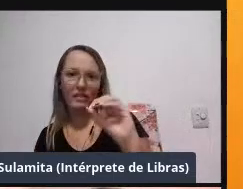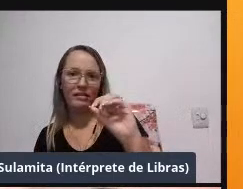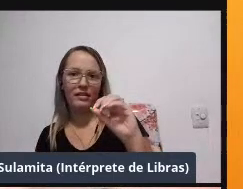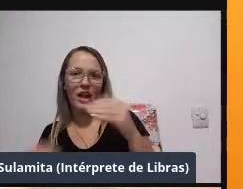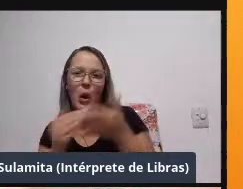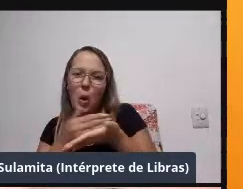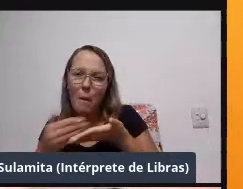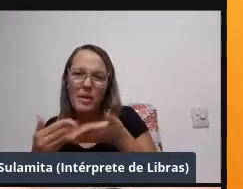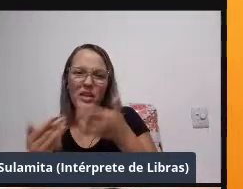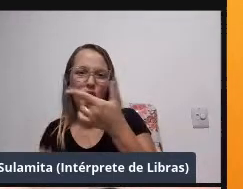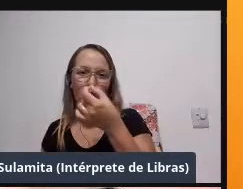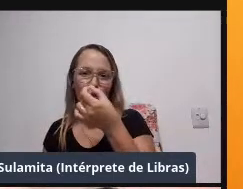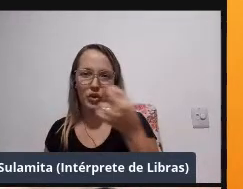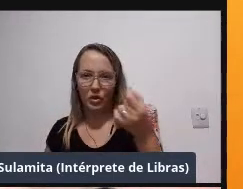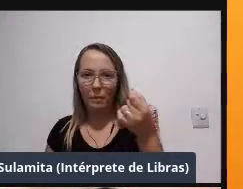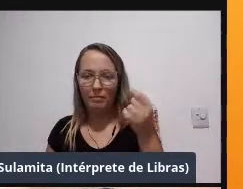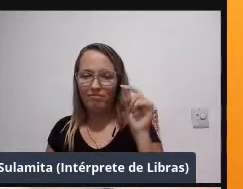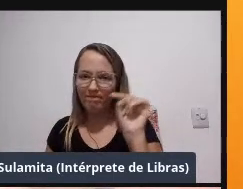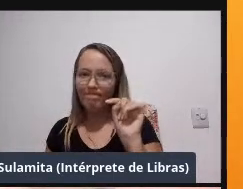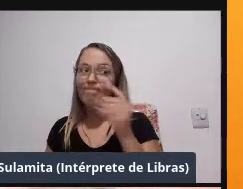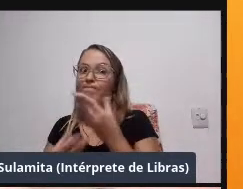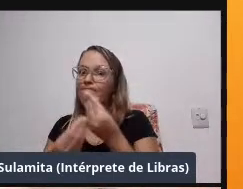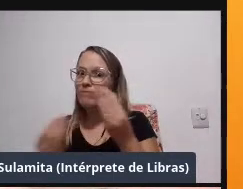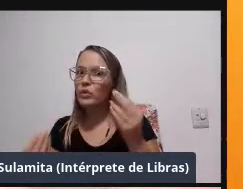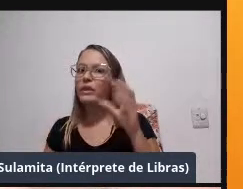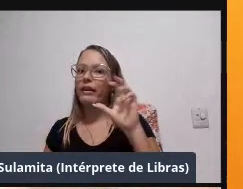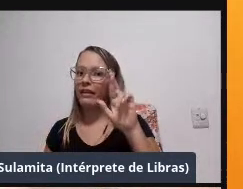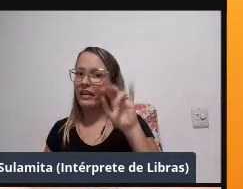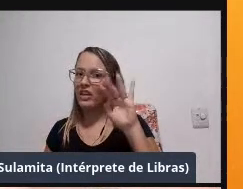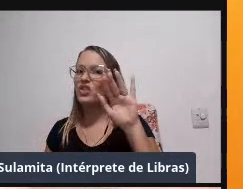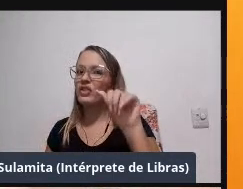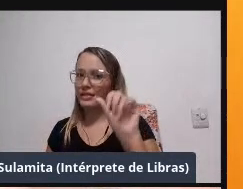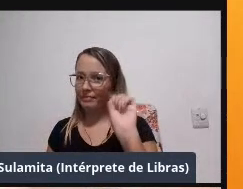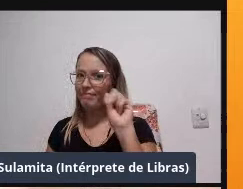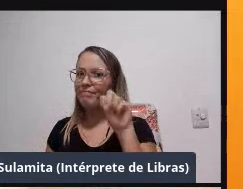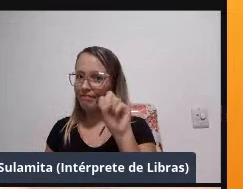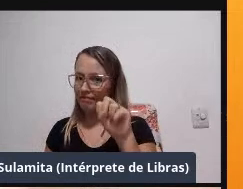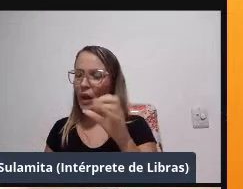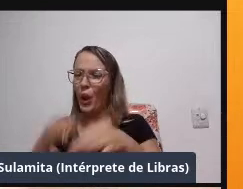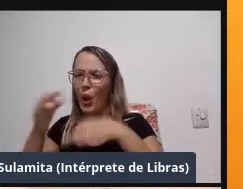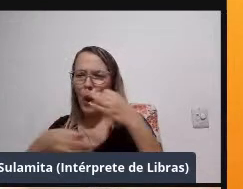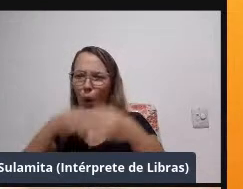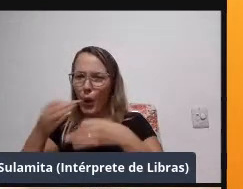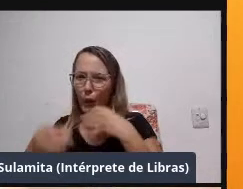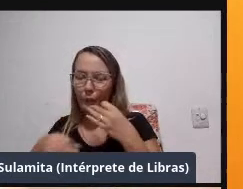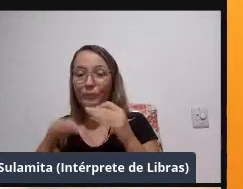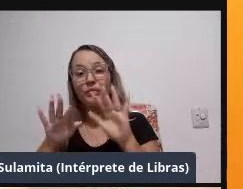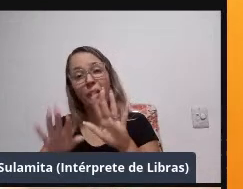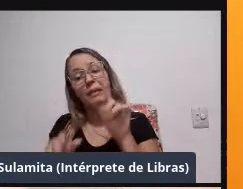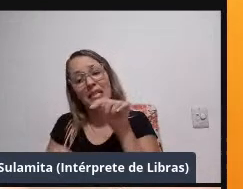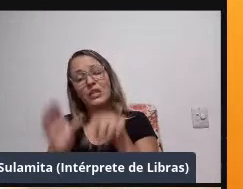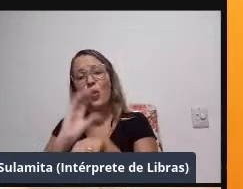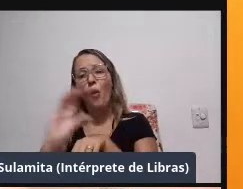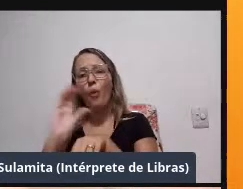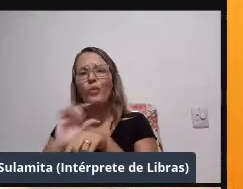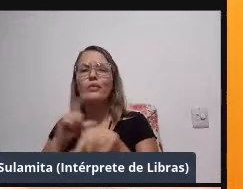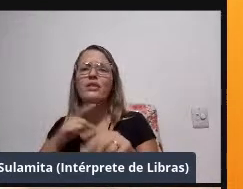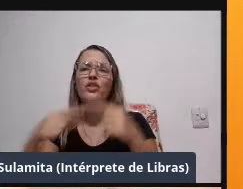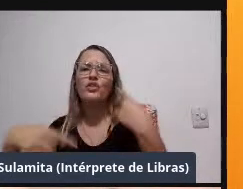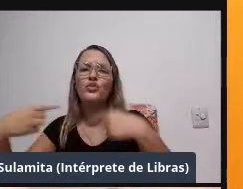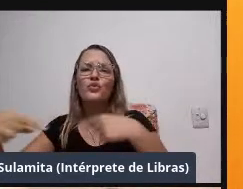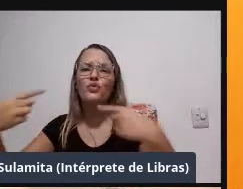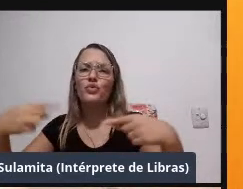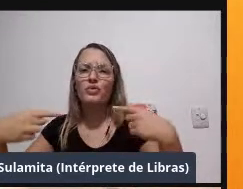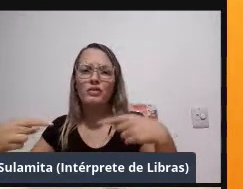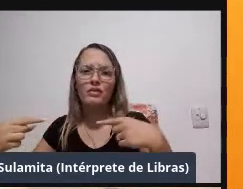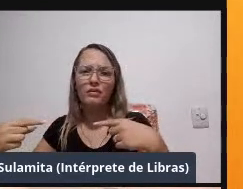das críticas, foi um curso que tinha muita discussão sobre o